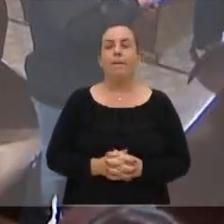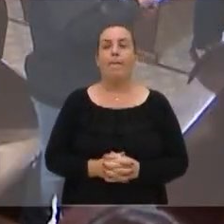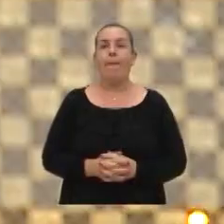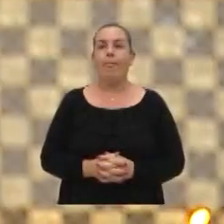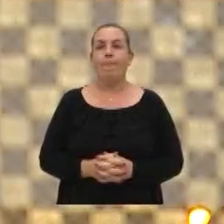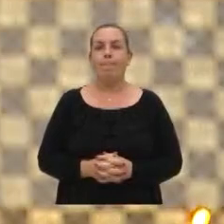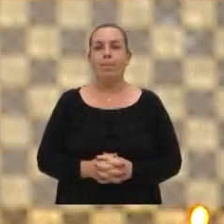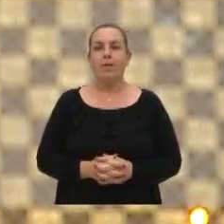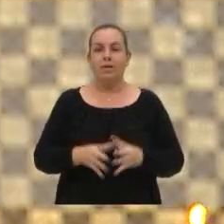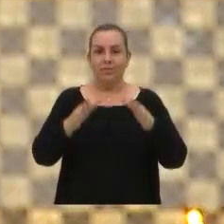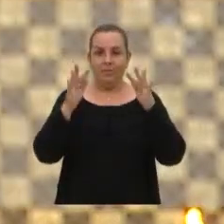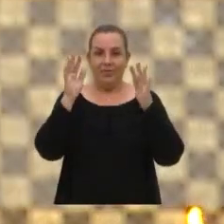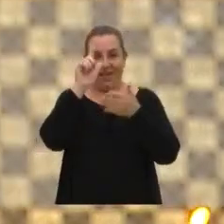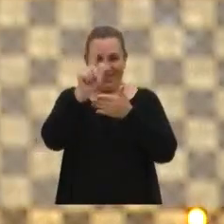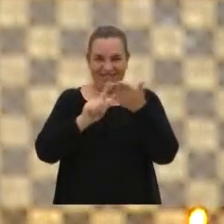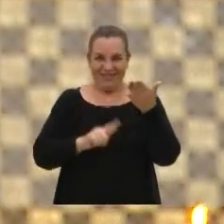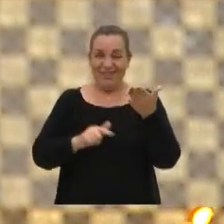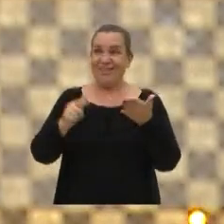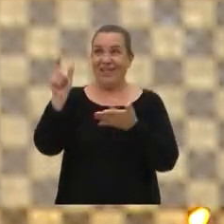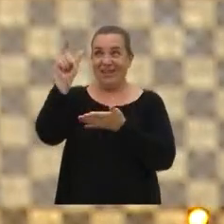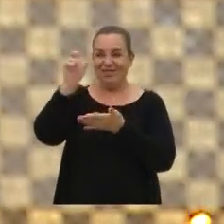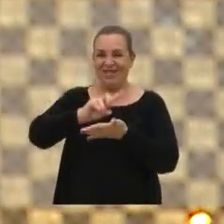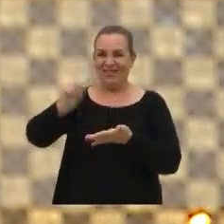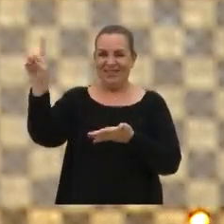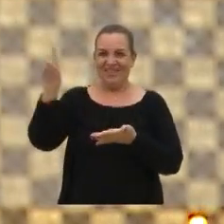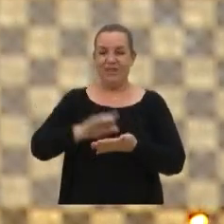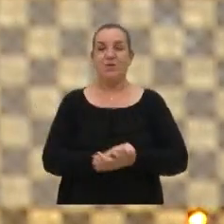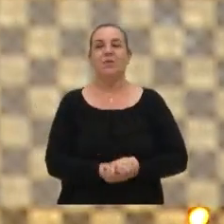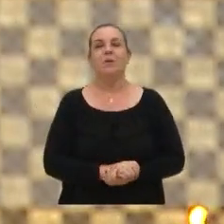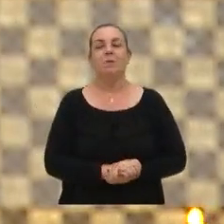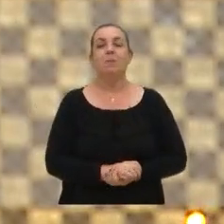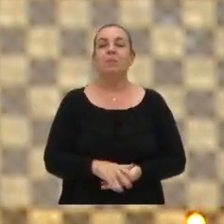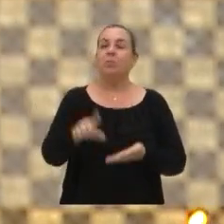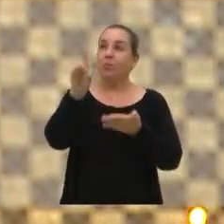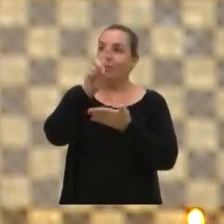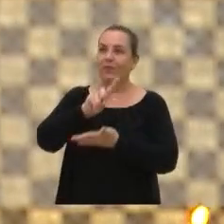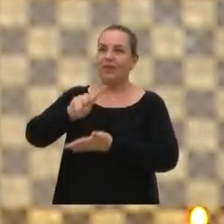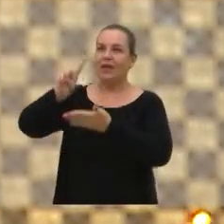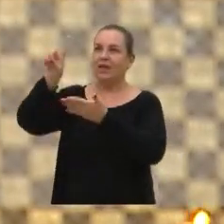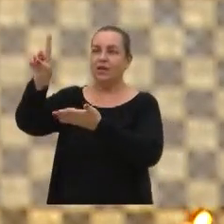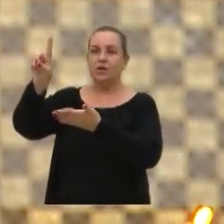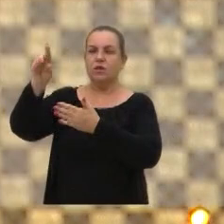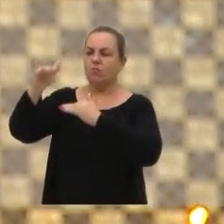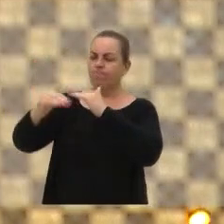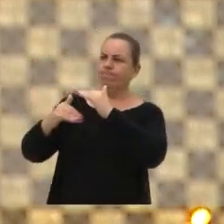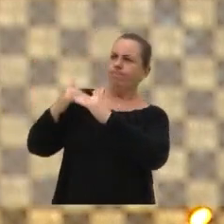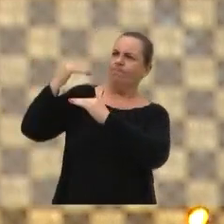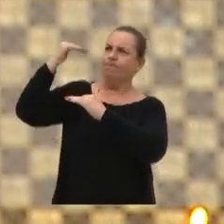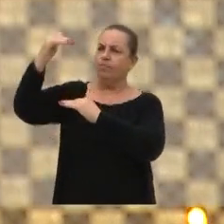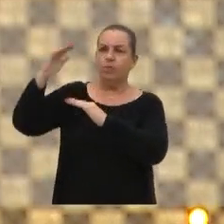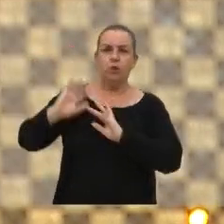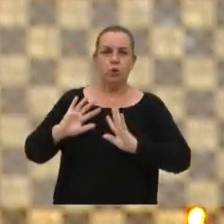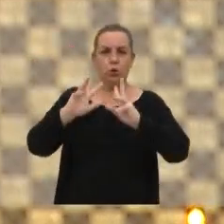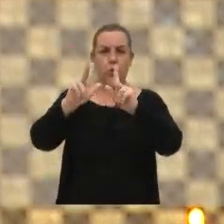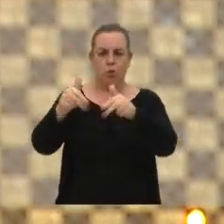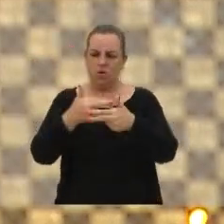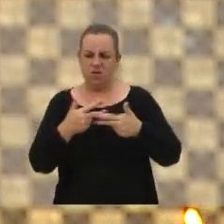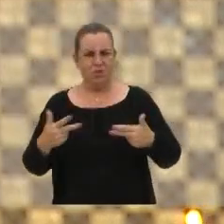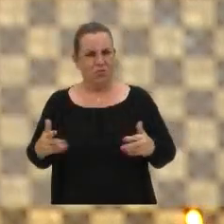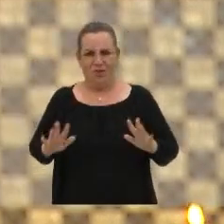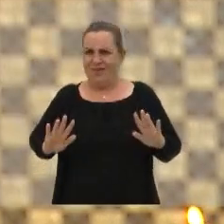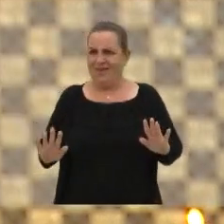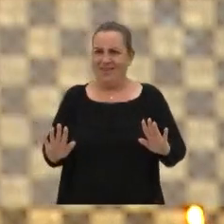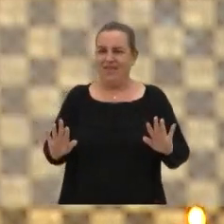Amém. Liturgia da Palavra. Deus está acima de tudo e de todos,